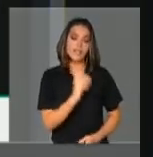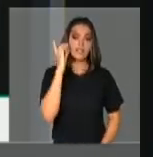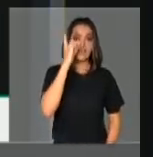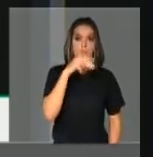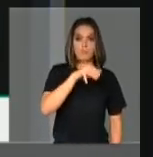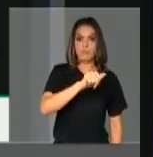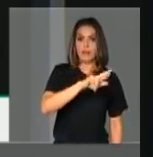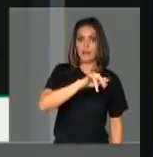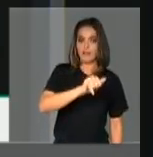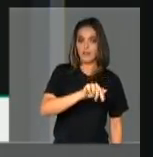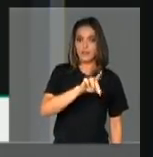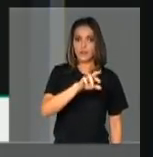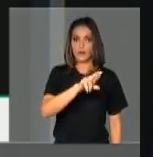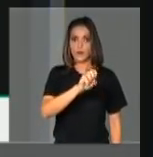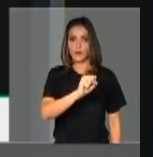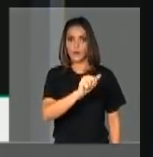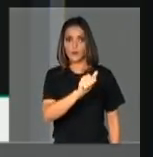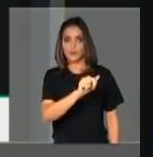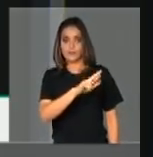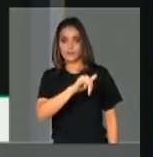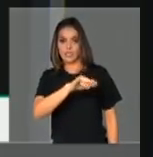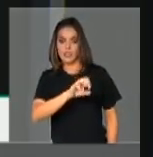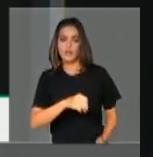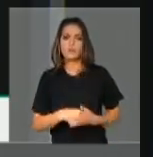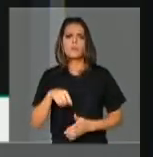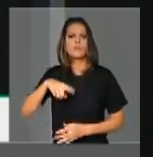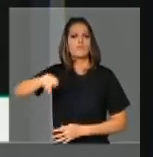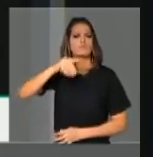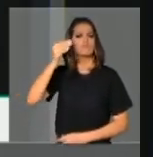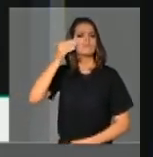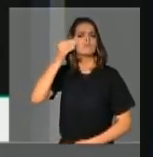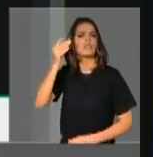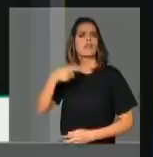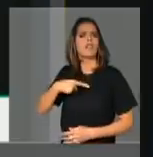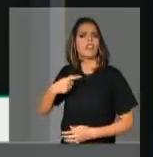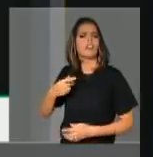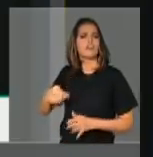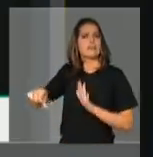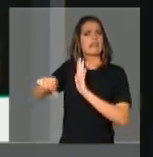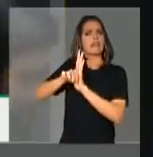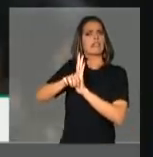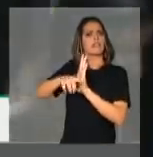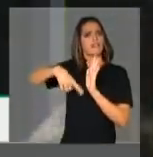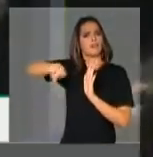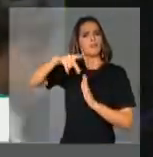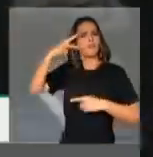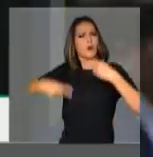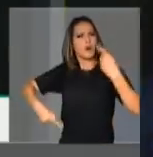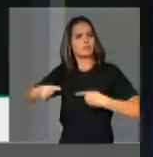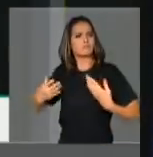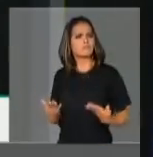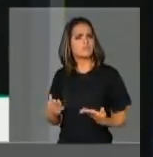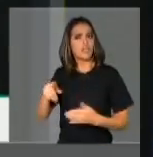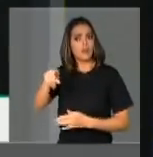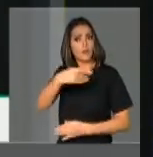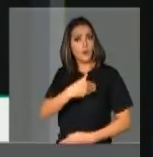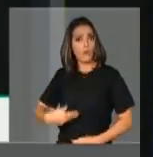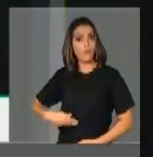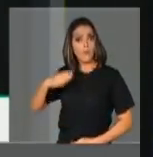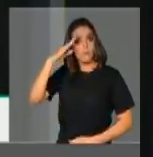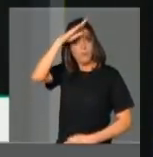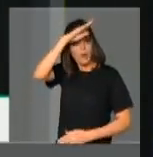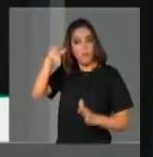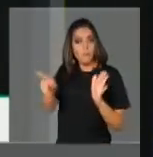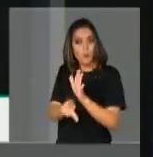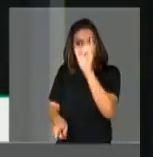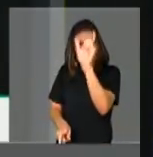dessa tentativa de criminalização da política que a gente vem sofrendo por base do governo. A base do governo Bolsonaro, a começar